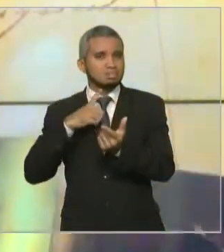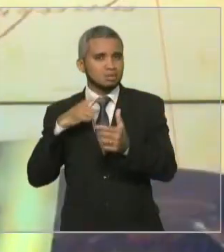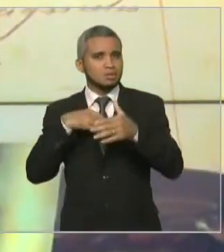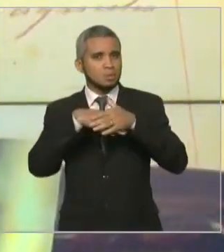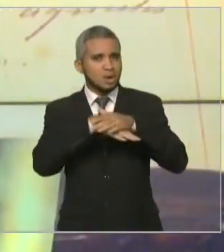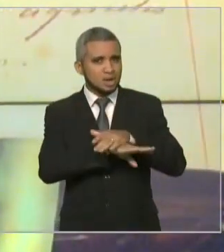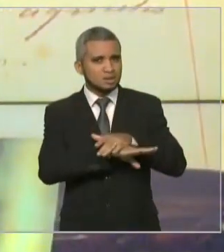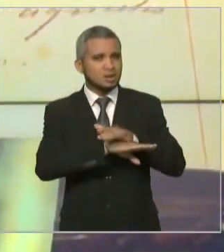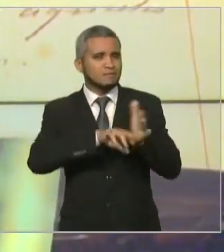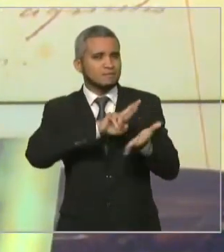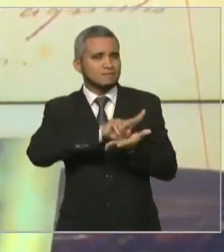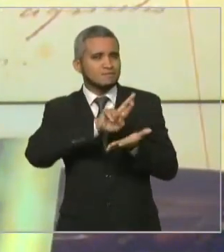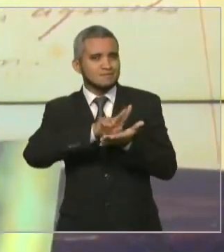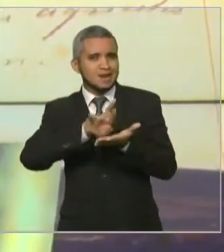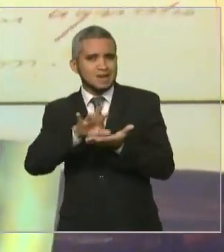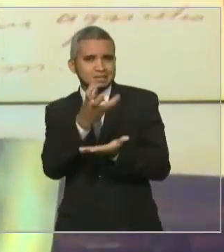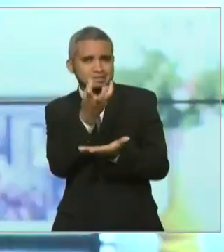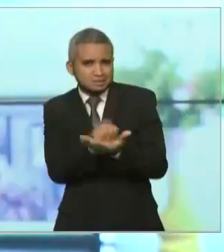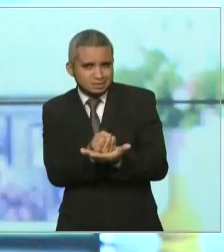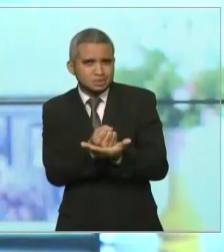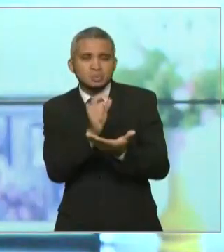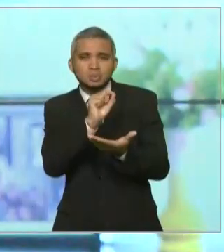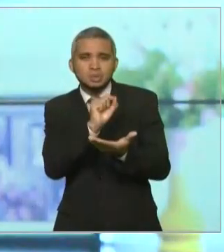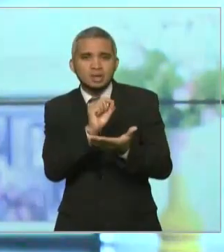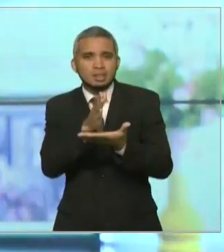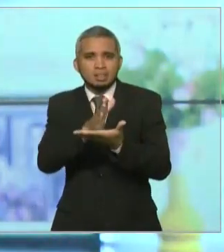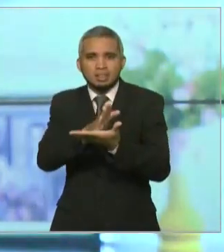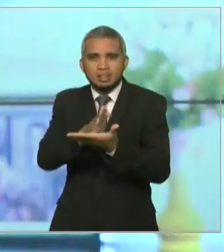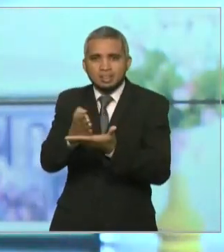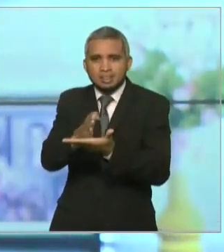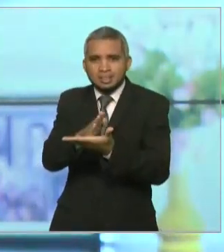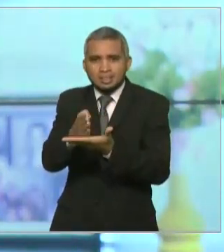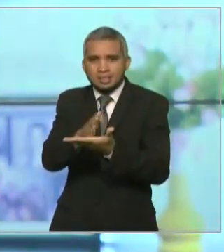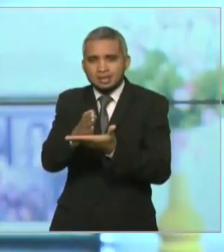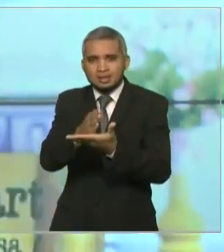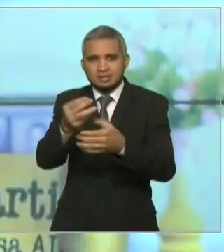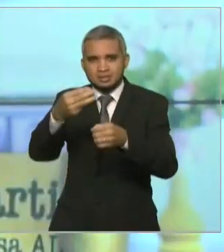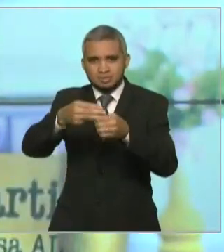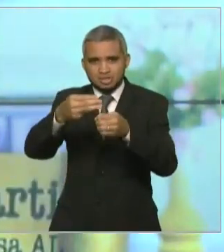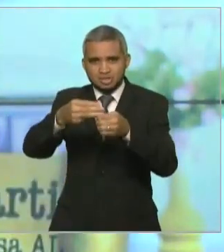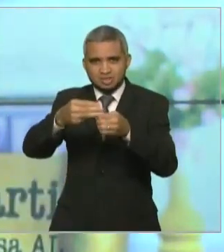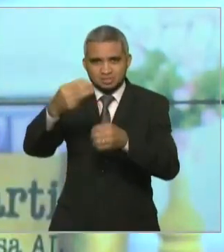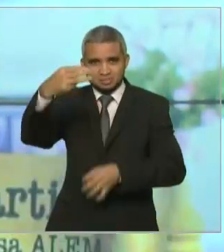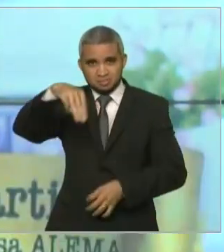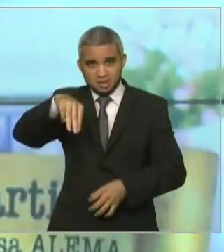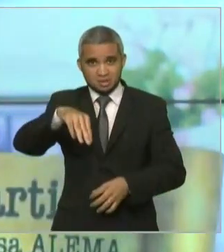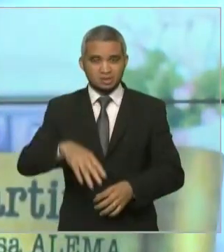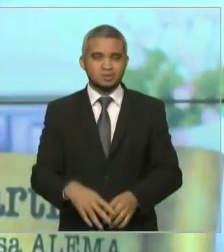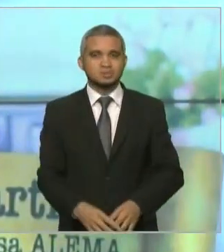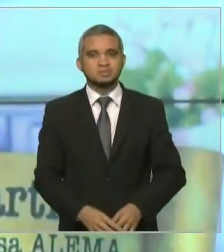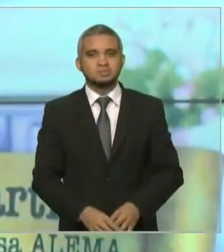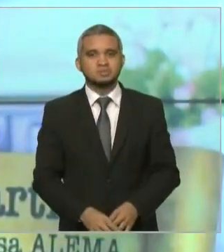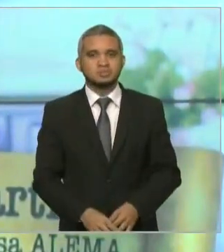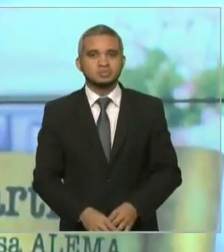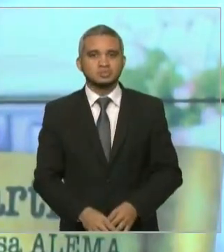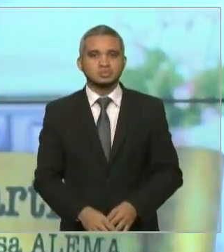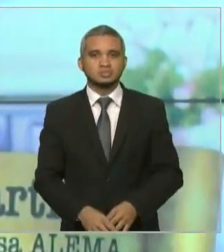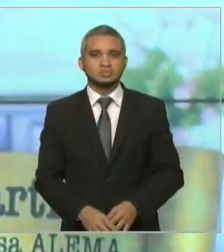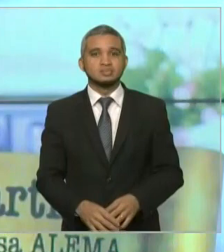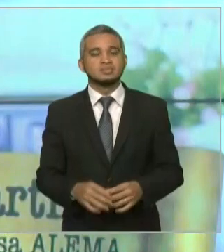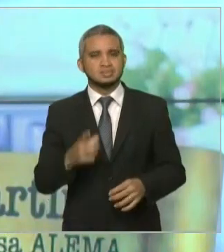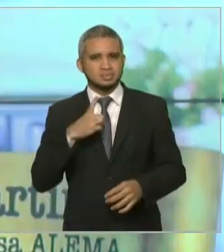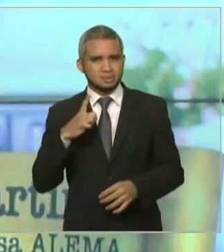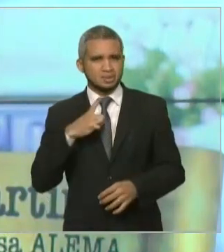a demarcação dos municípios maranhenses. As leis elas eram anotadas em um livro próprio, né? Numeradas e